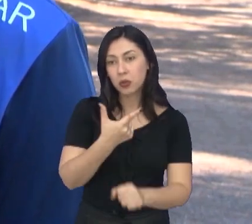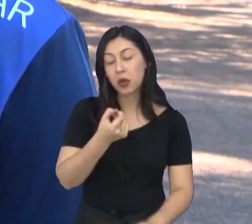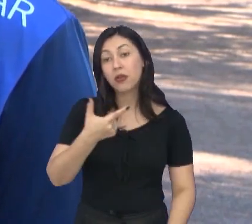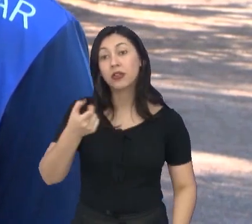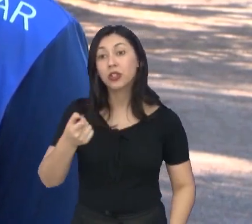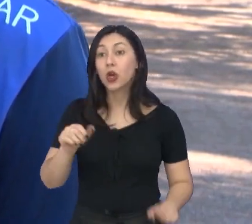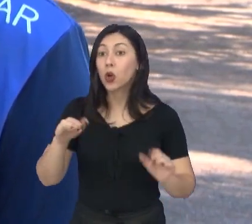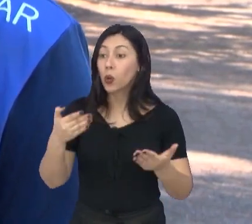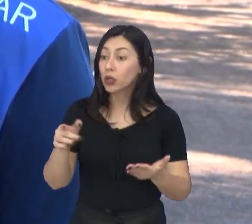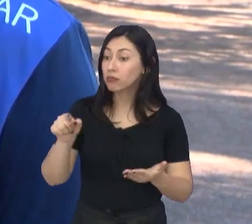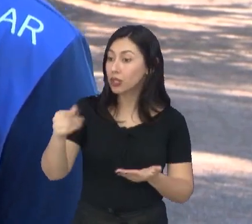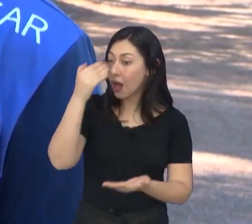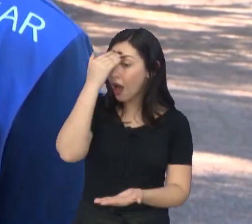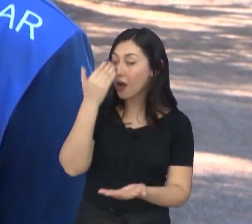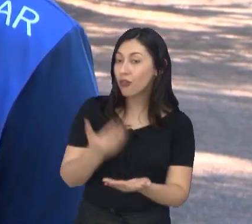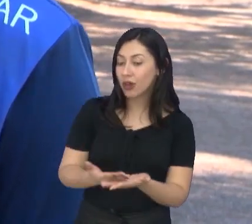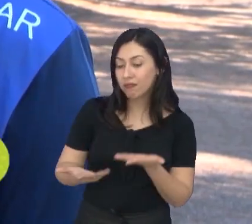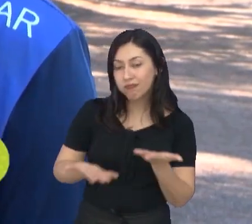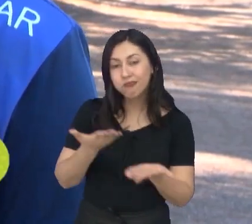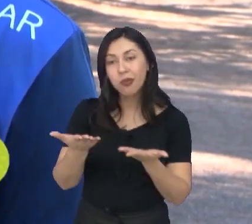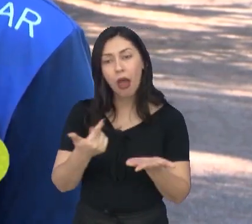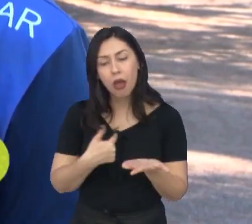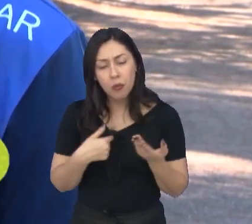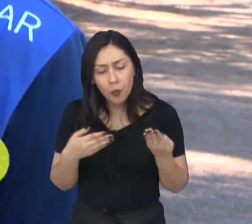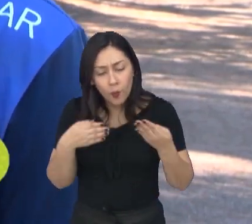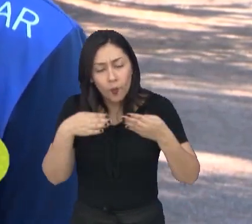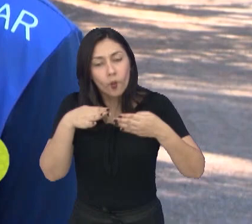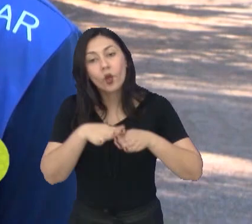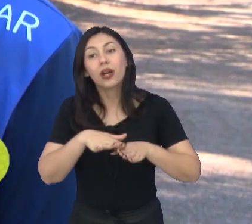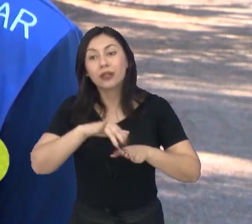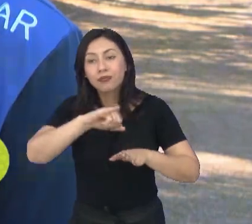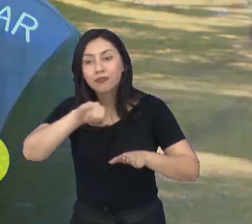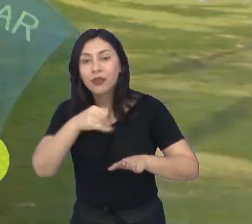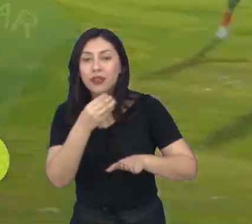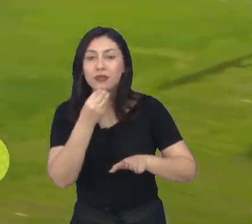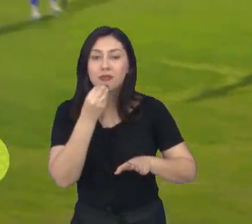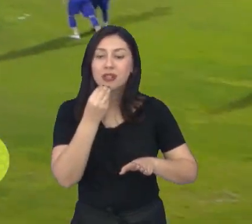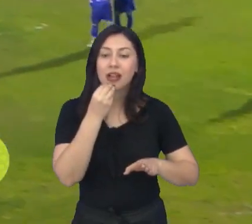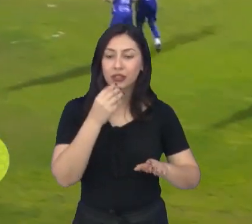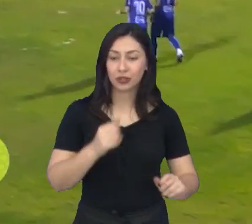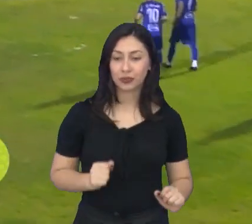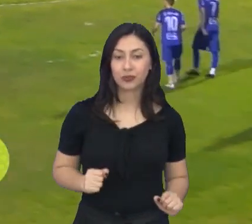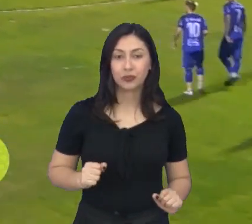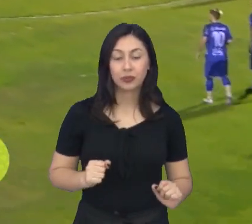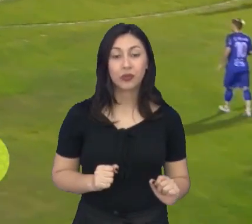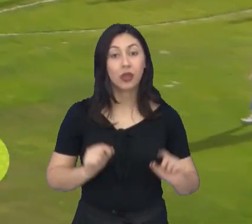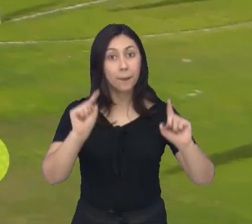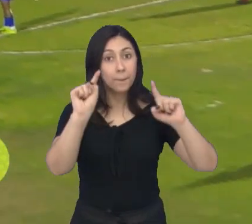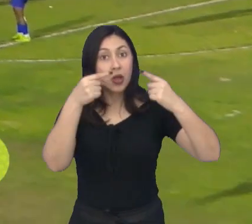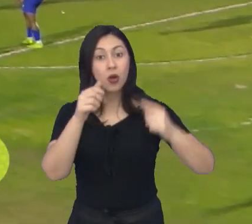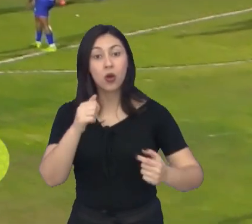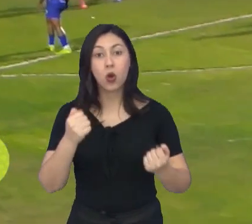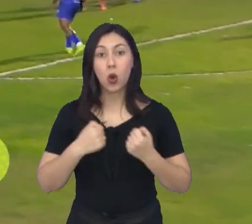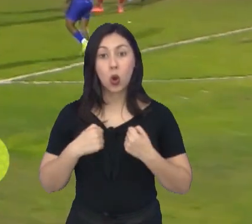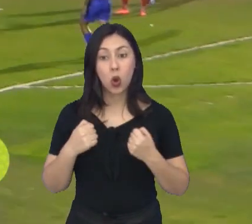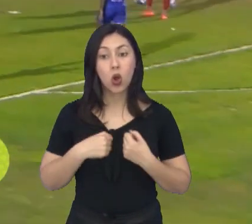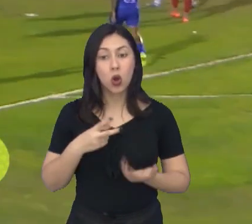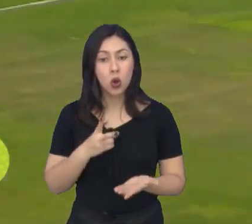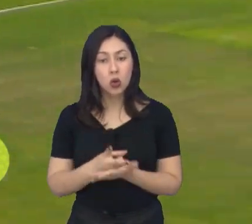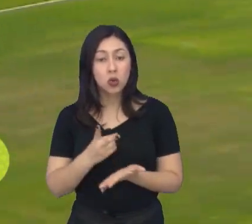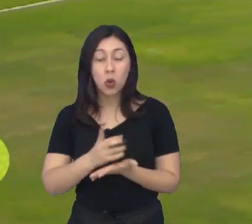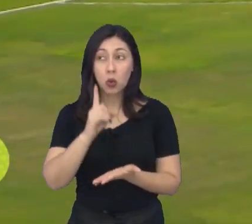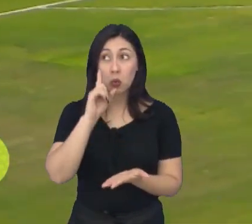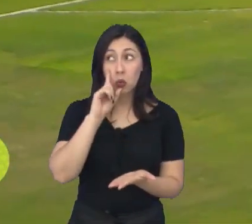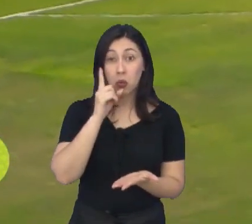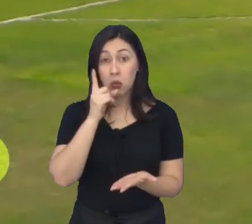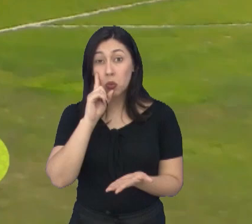andam. E eu venho trabalhando com muita humildade e, graças a Deus, estou aproveitando as oportunidades. Para a partida, Ariel ainda segue como dúvida.